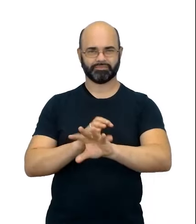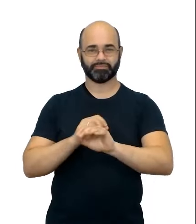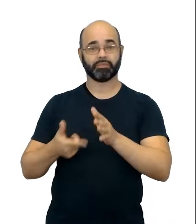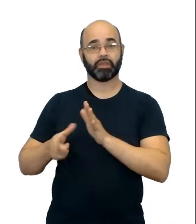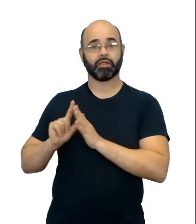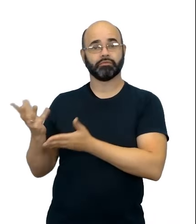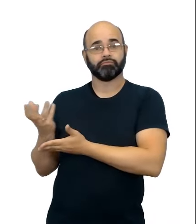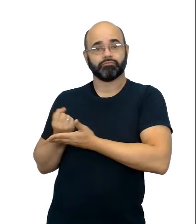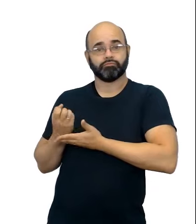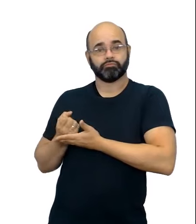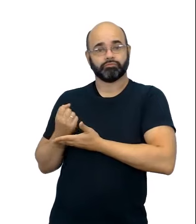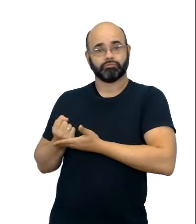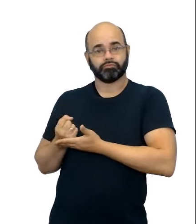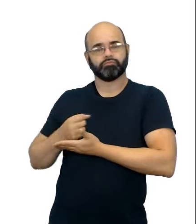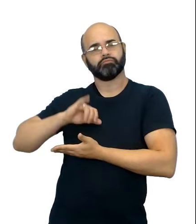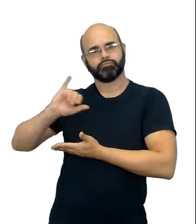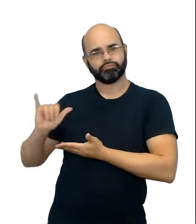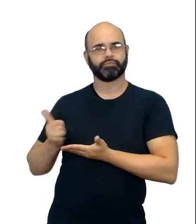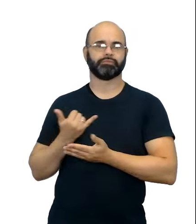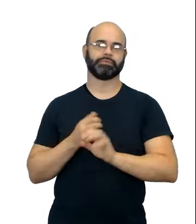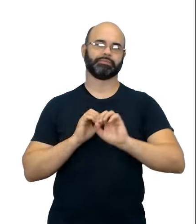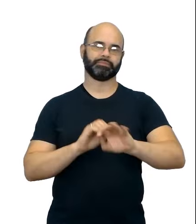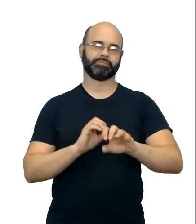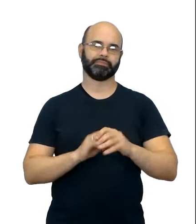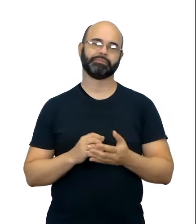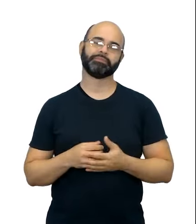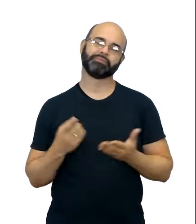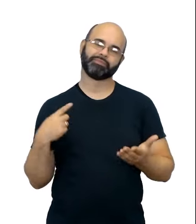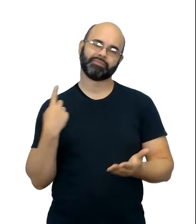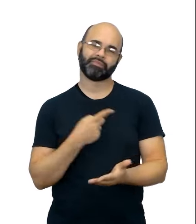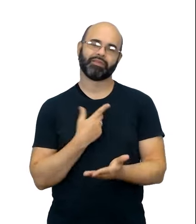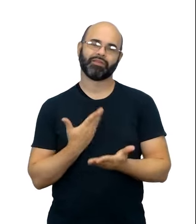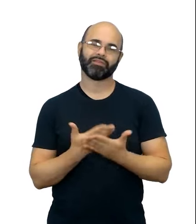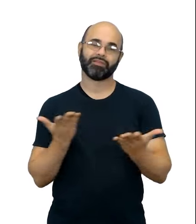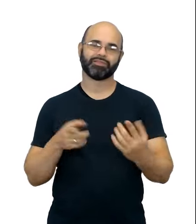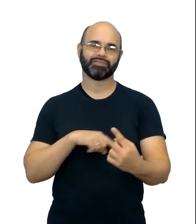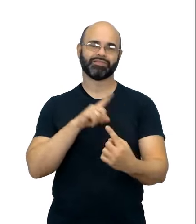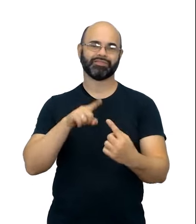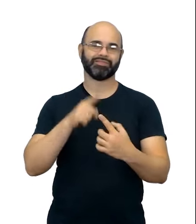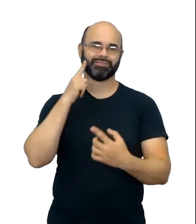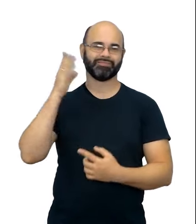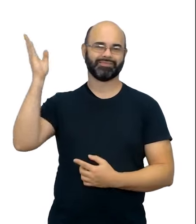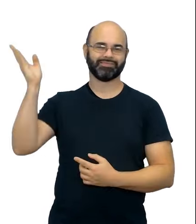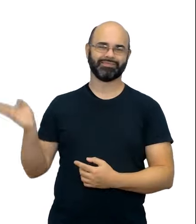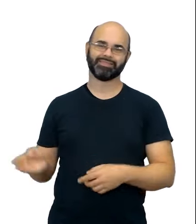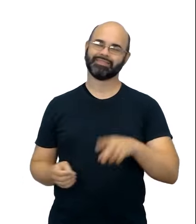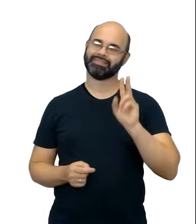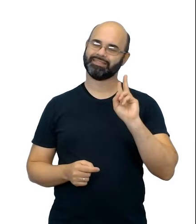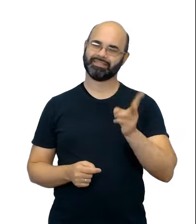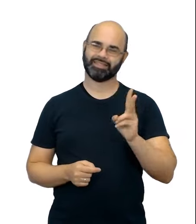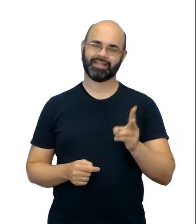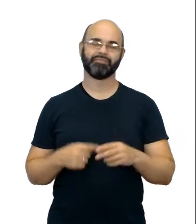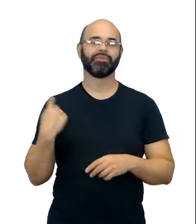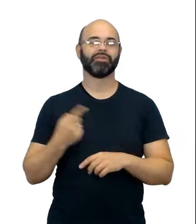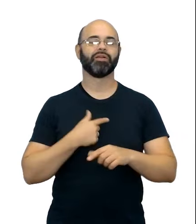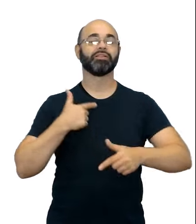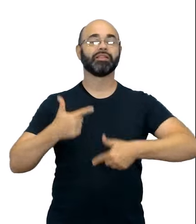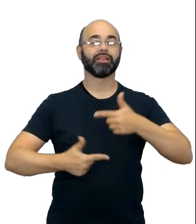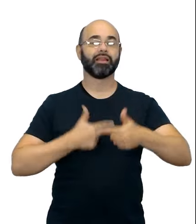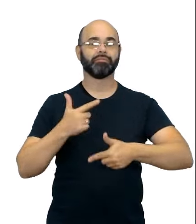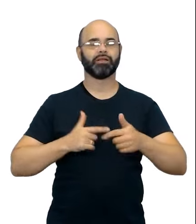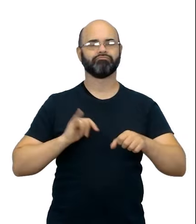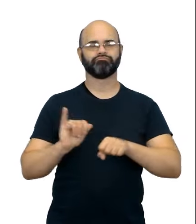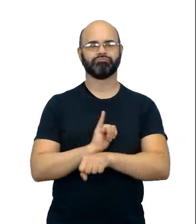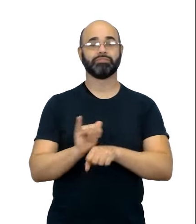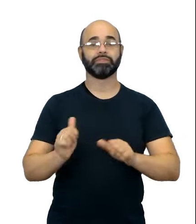Quais são os objetivos do nosso encontro de hoje? Os objetivos são sempre, né, aqueles de aperfeiçoar o nosso trabalho em sala de